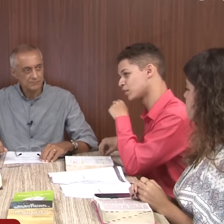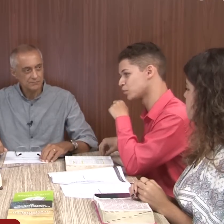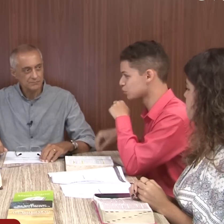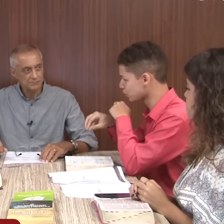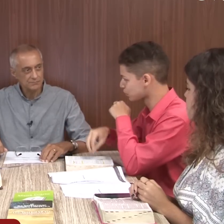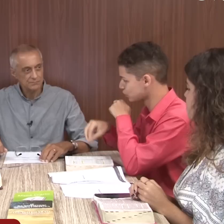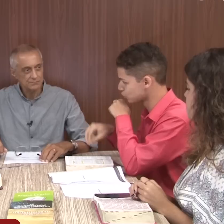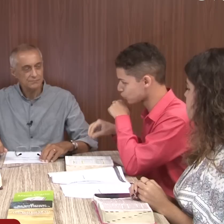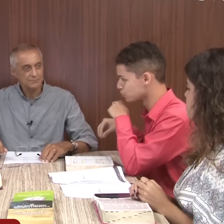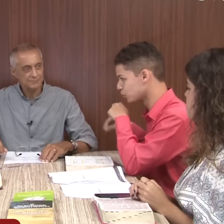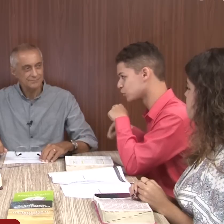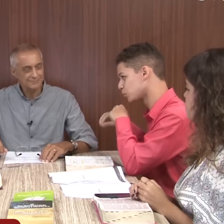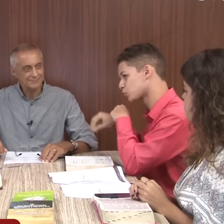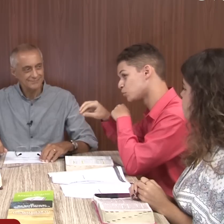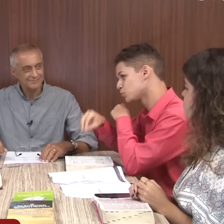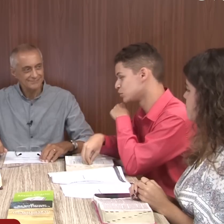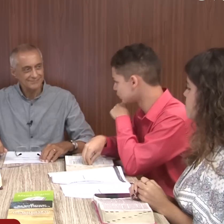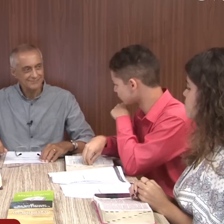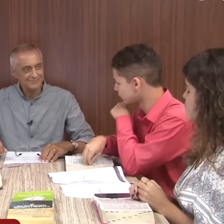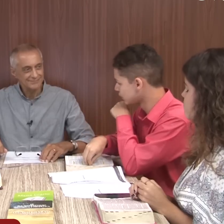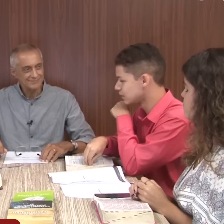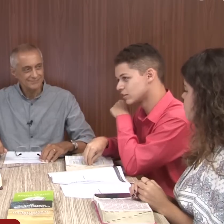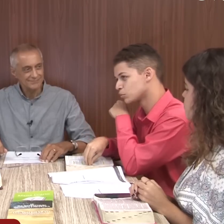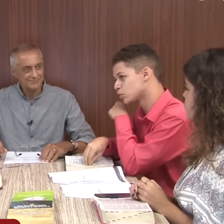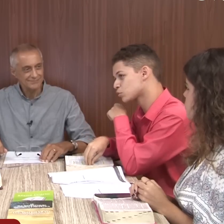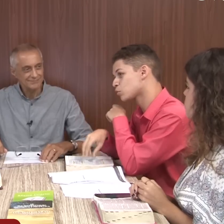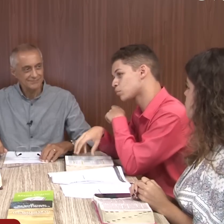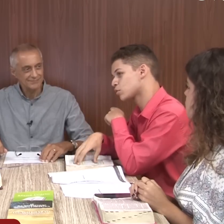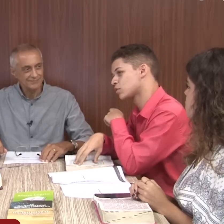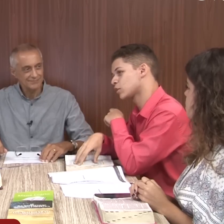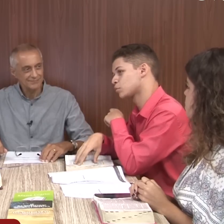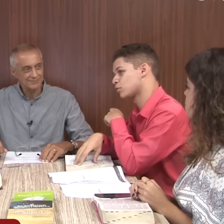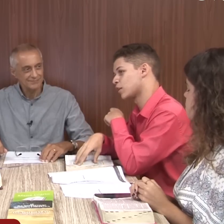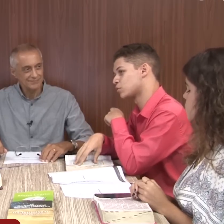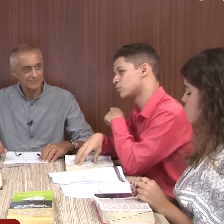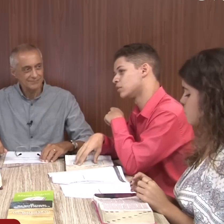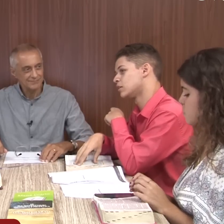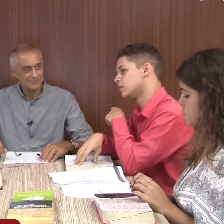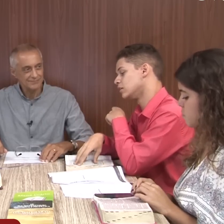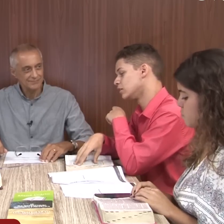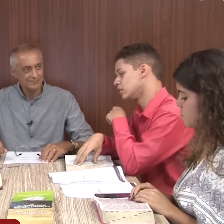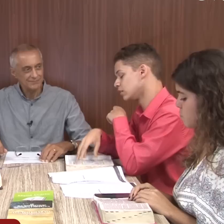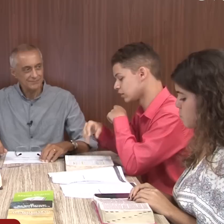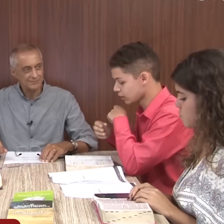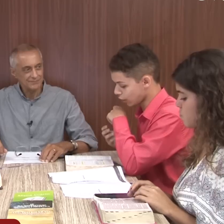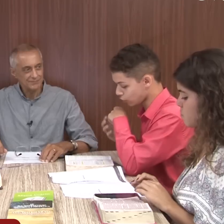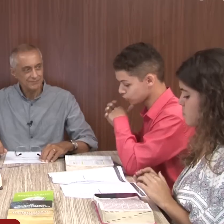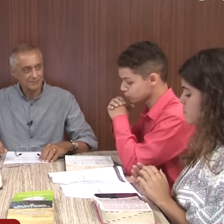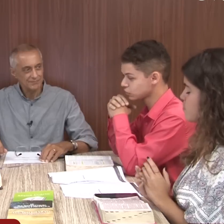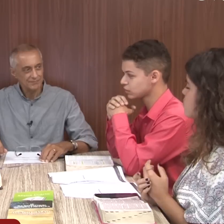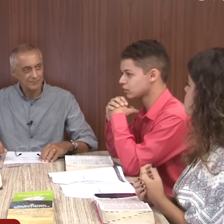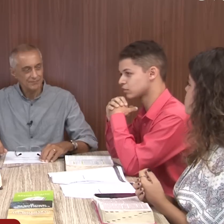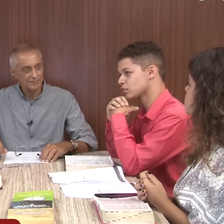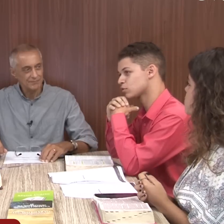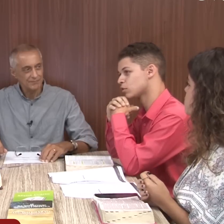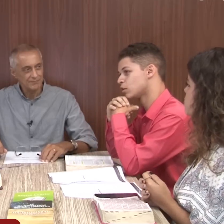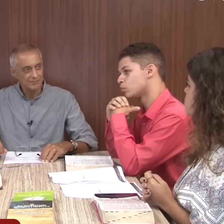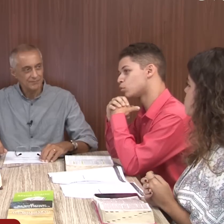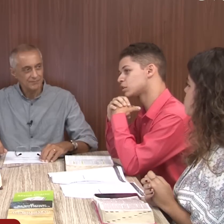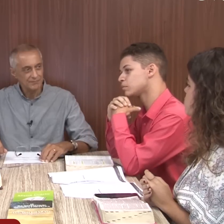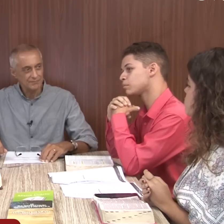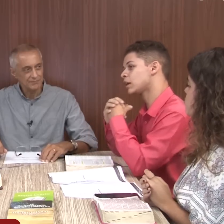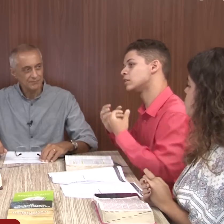também fala, que um dia para Deus é como 1000 anos e 1000 anos como um dia. Então Deus tem um projeto profético. E é uma coisa muito